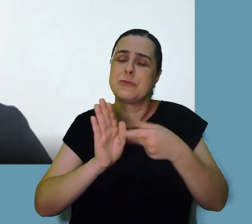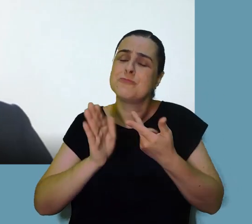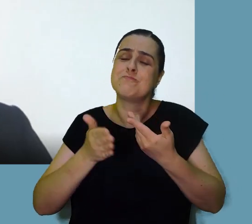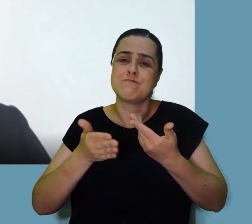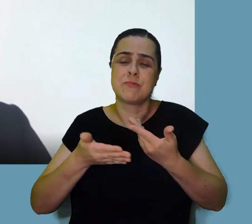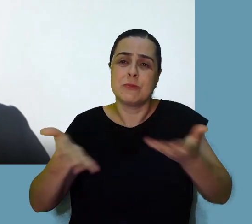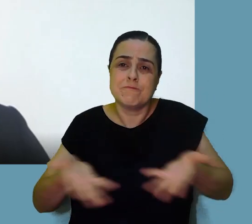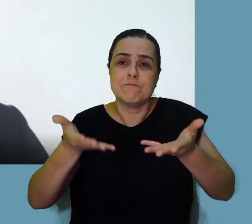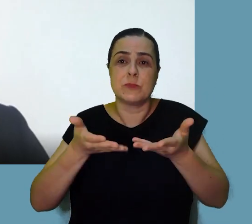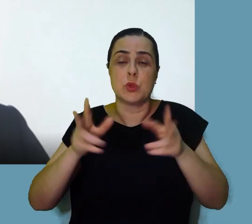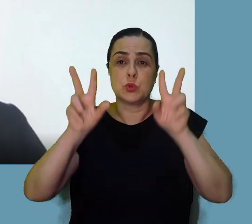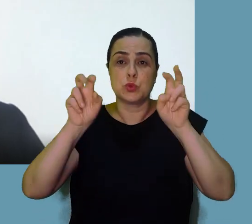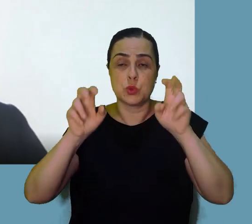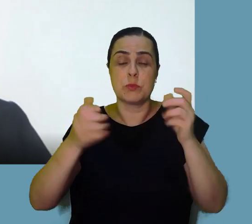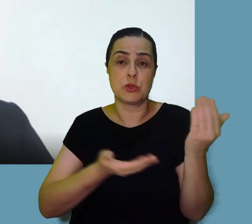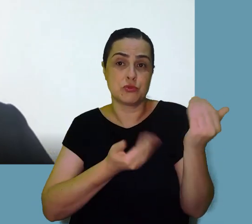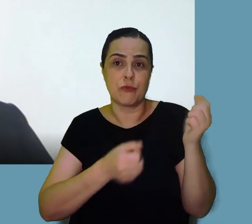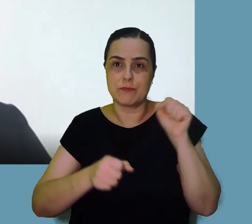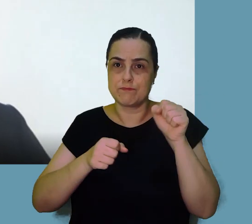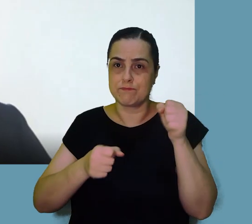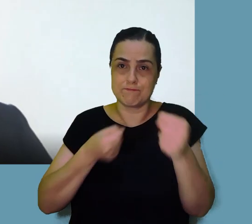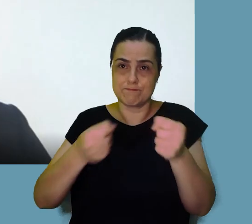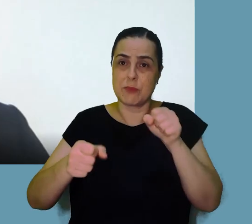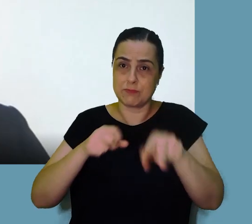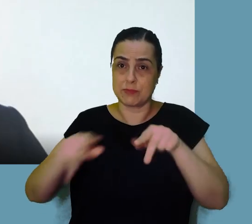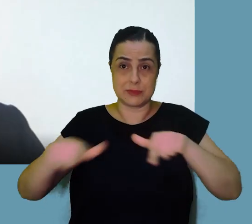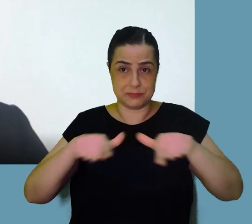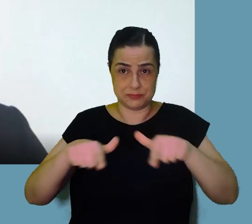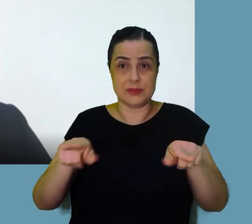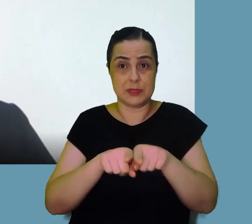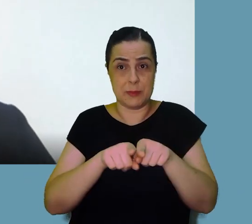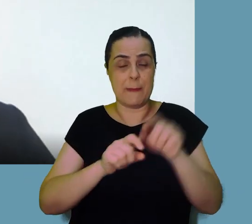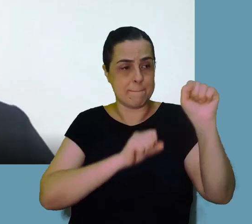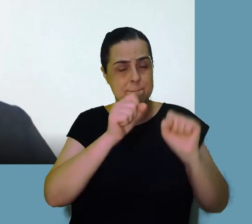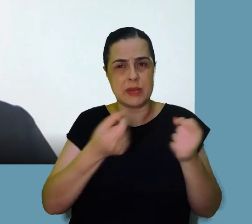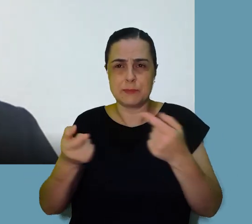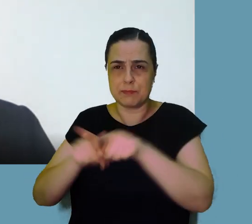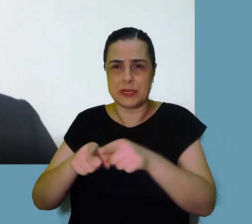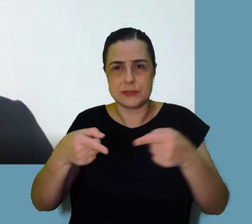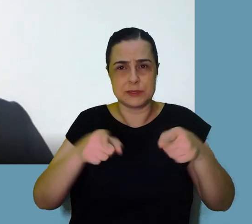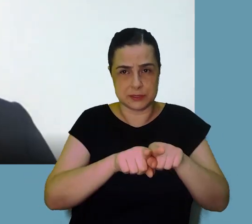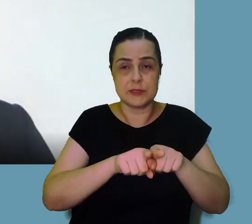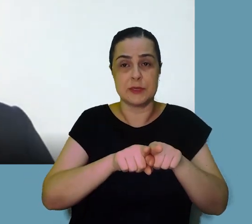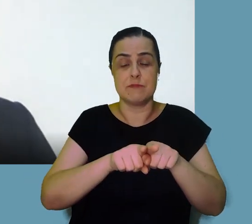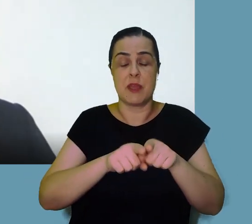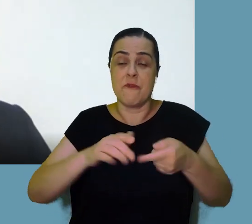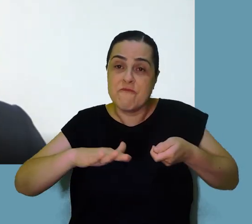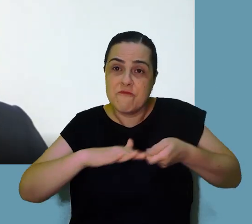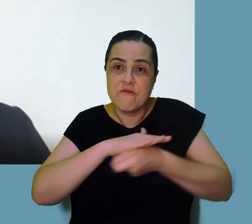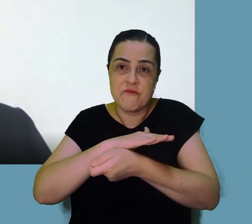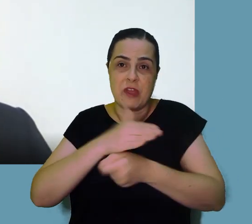de inclusão produtiva de jovens, com outras empresas parceiras que investem, dirigem seu investimento social,